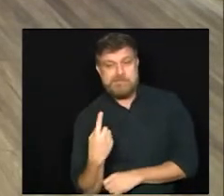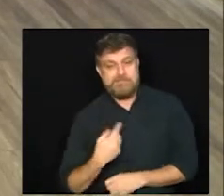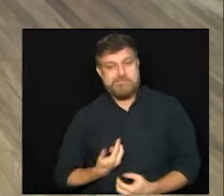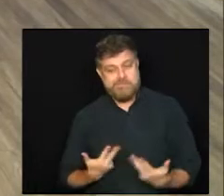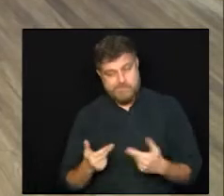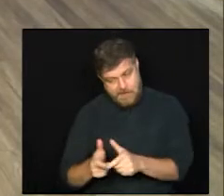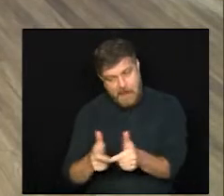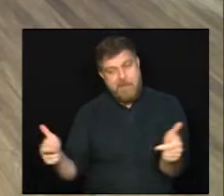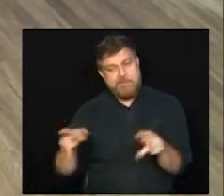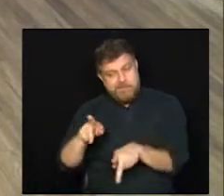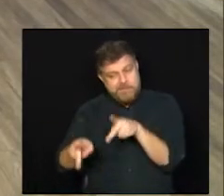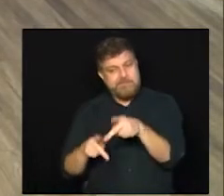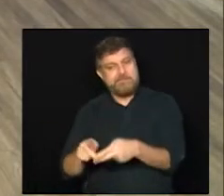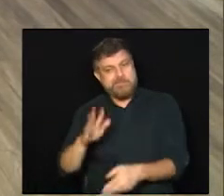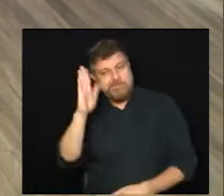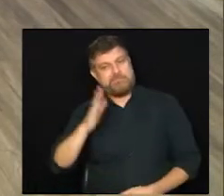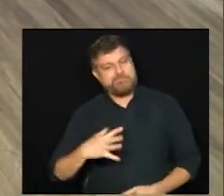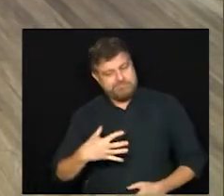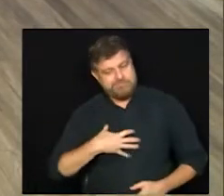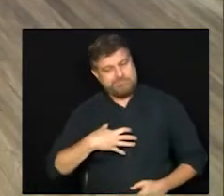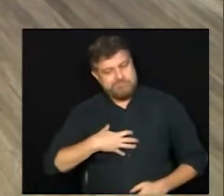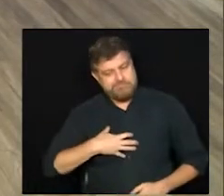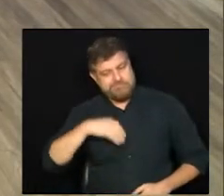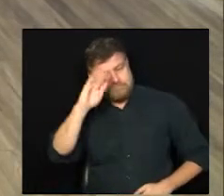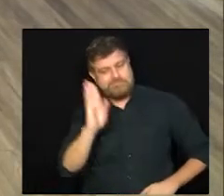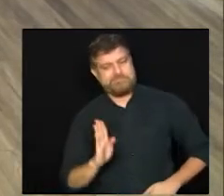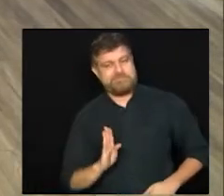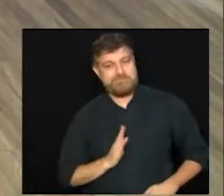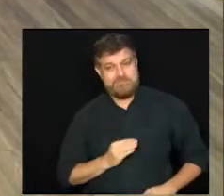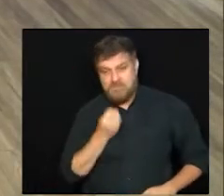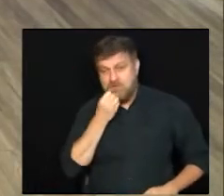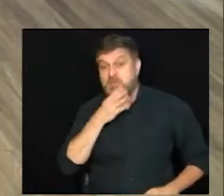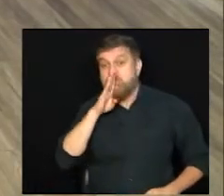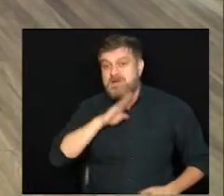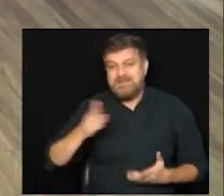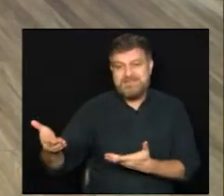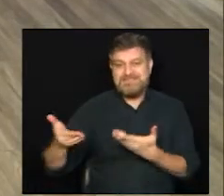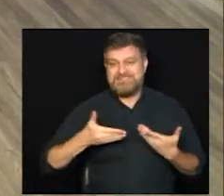boa parte da população? Seja bem-vindo e boa tarde.